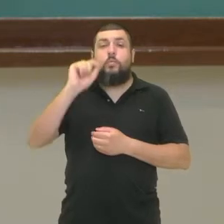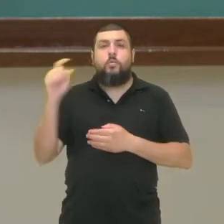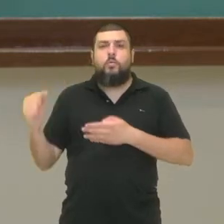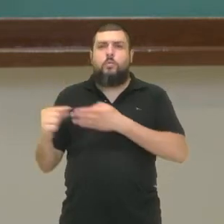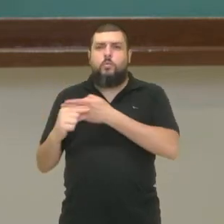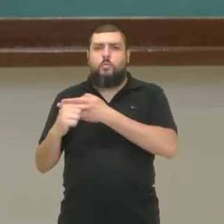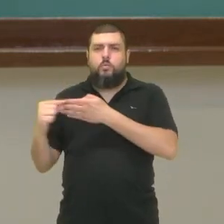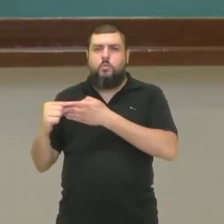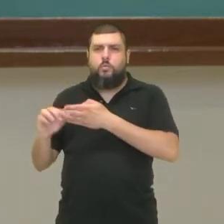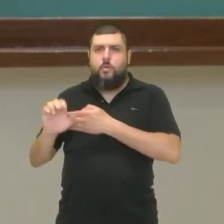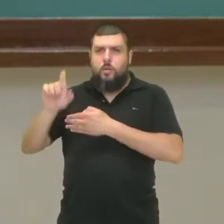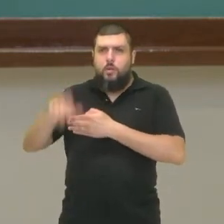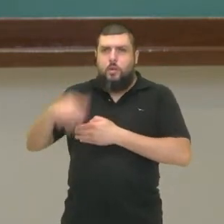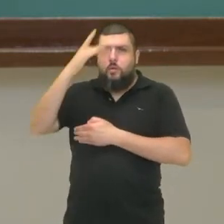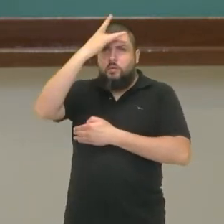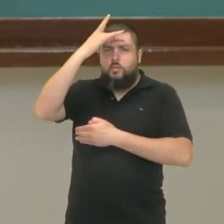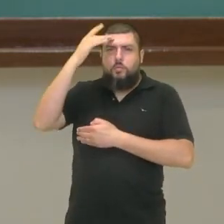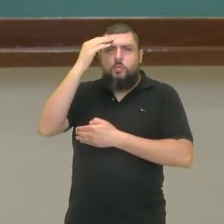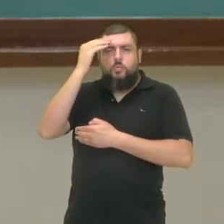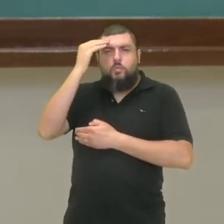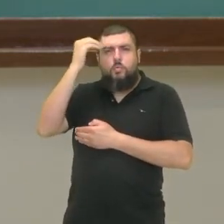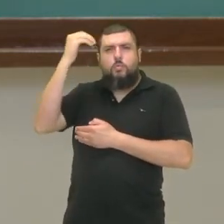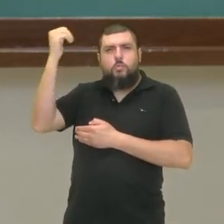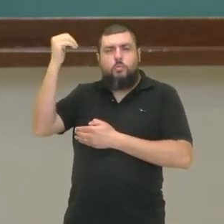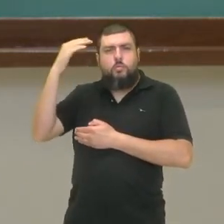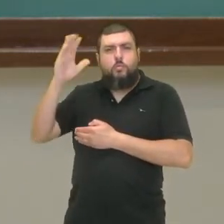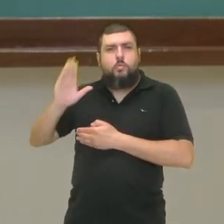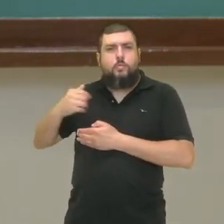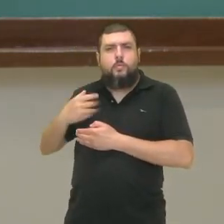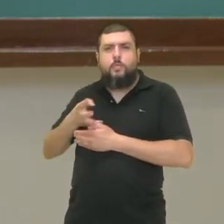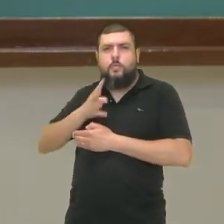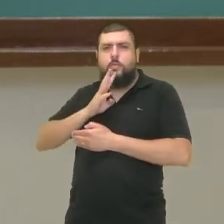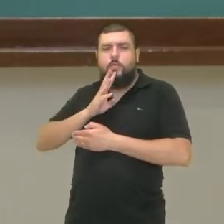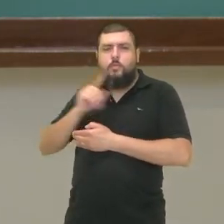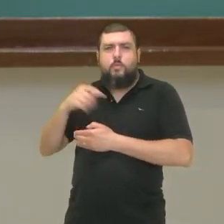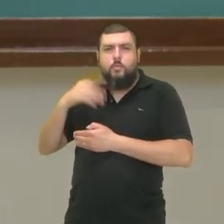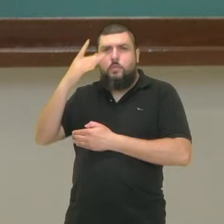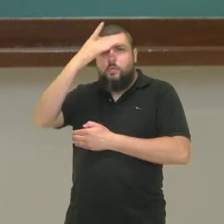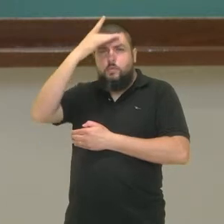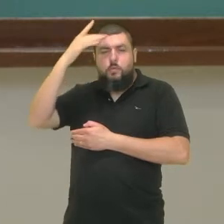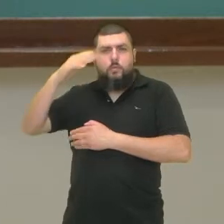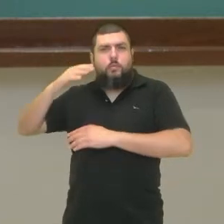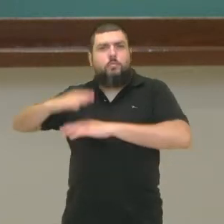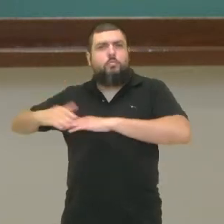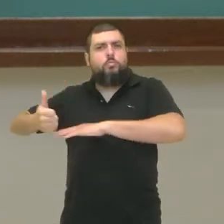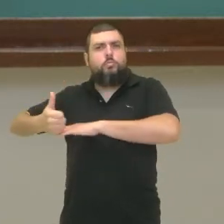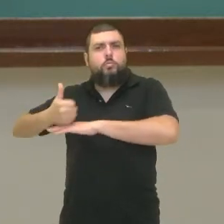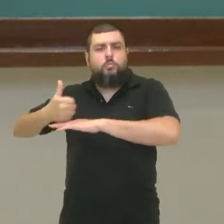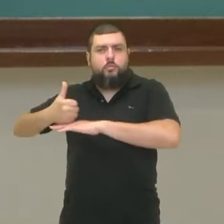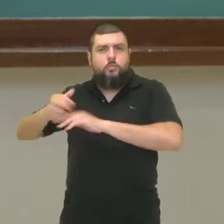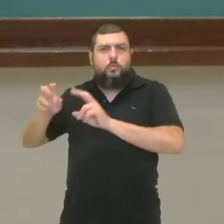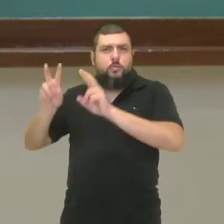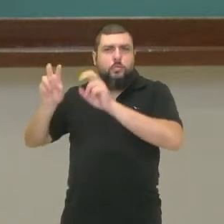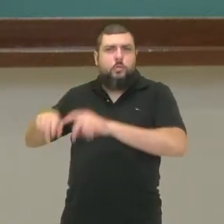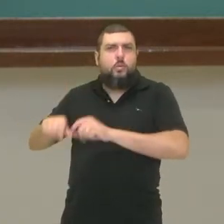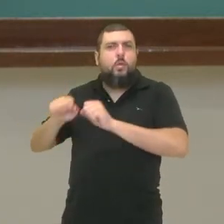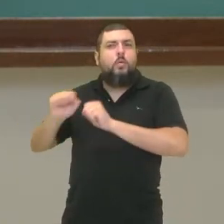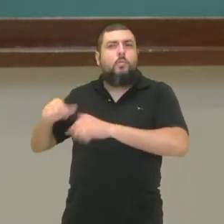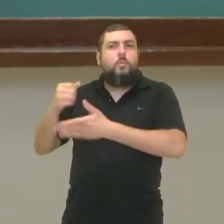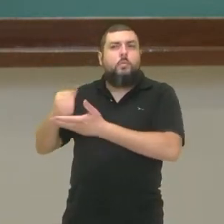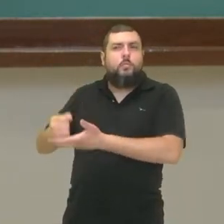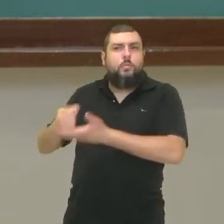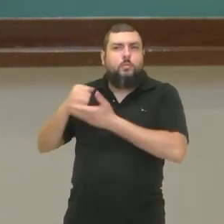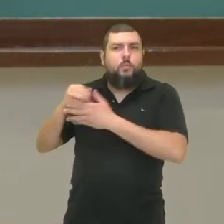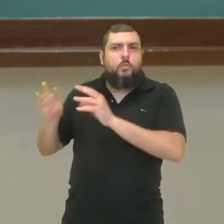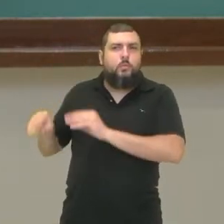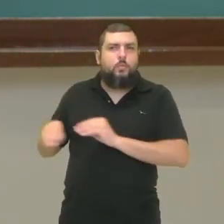alguma pessoa renomada, alguma pessoa que é, digamos, especialista no assunto, pode colaborar